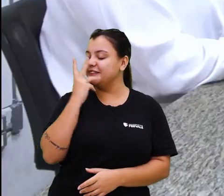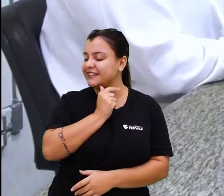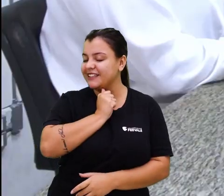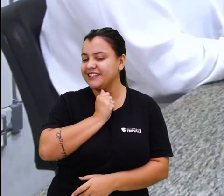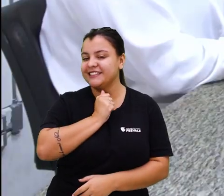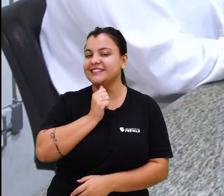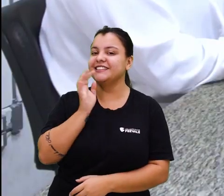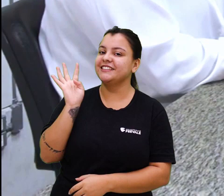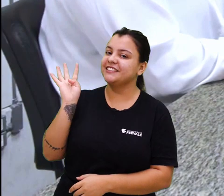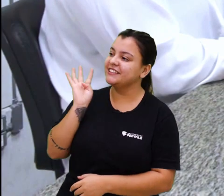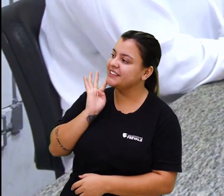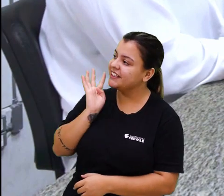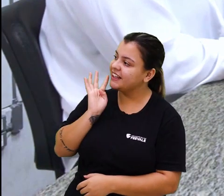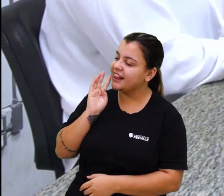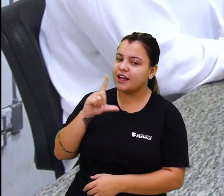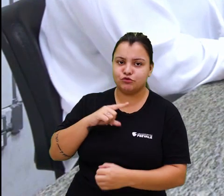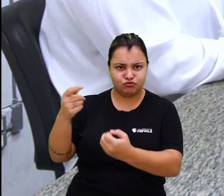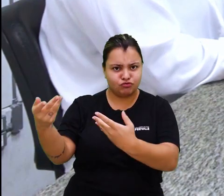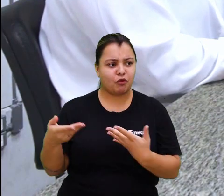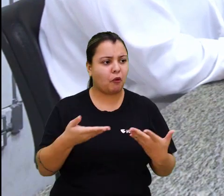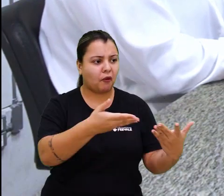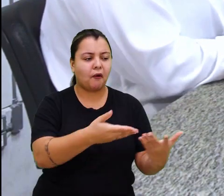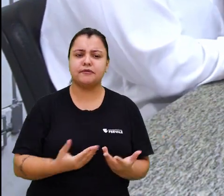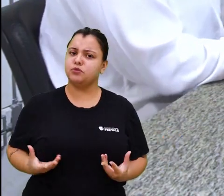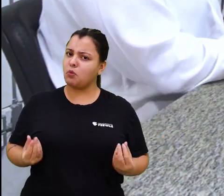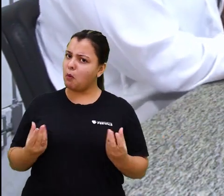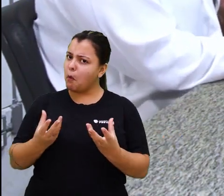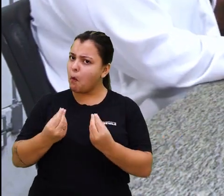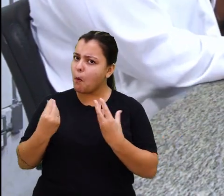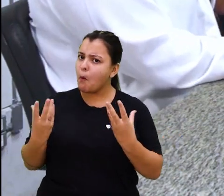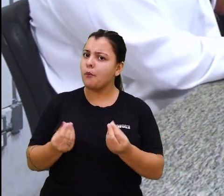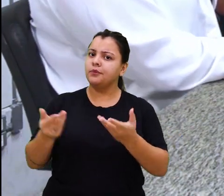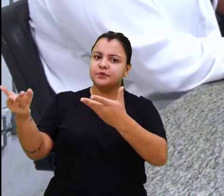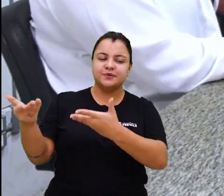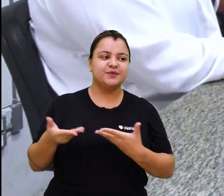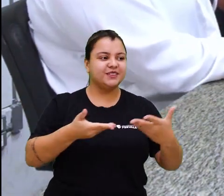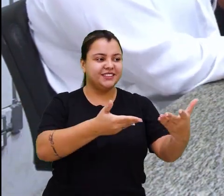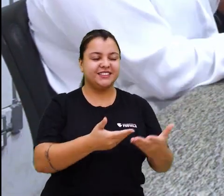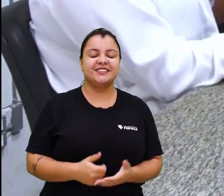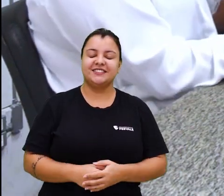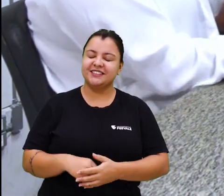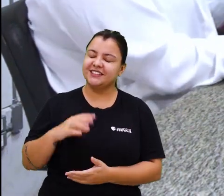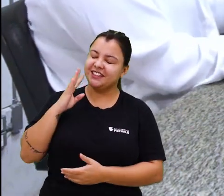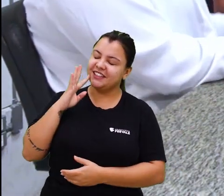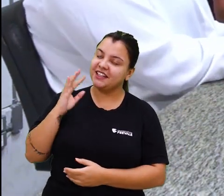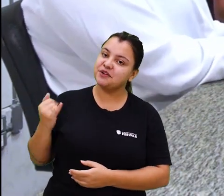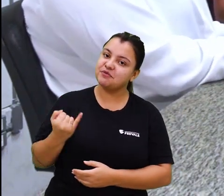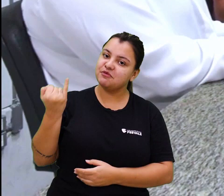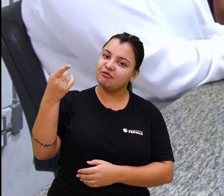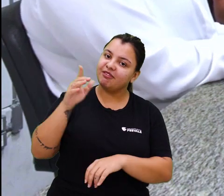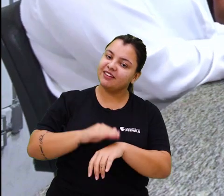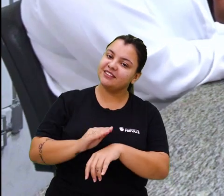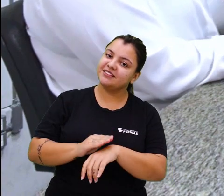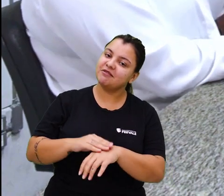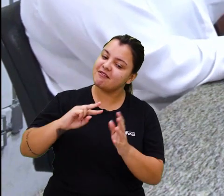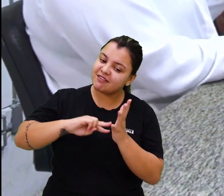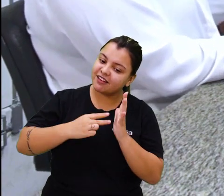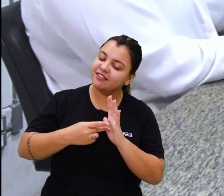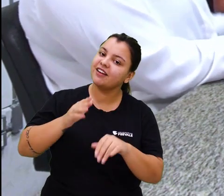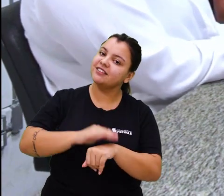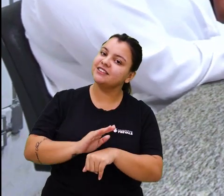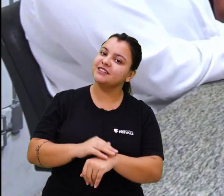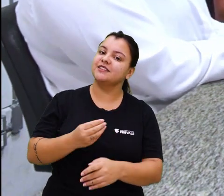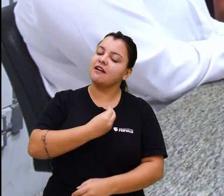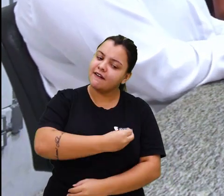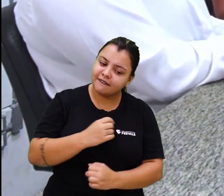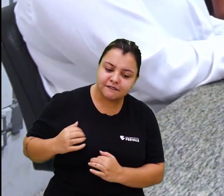gente tinha vários convidados né nossa nossa muito legal que potência né para esse momento bem bacana vida longa